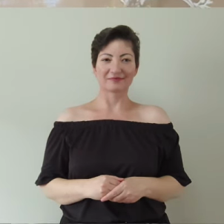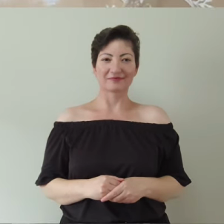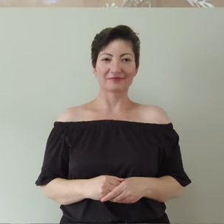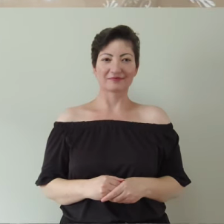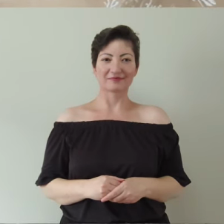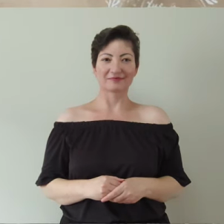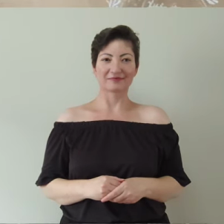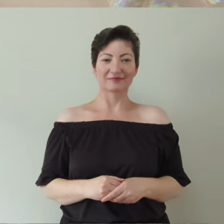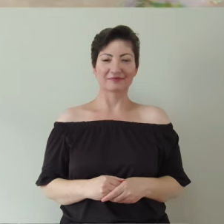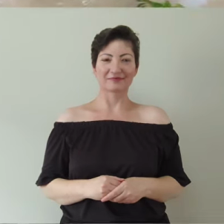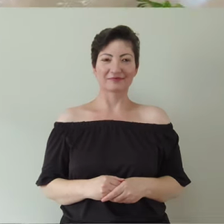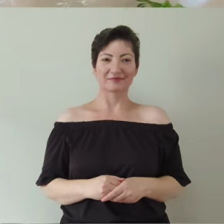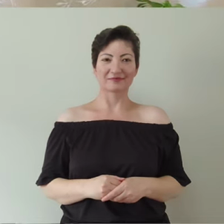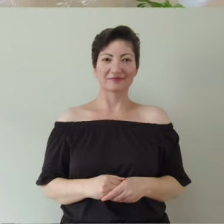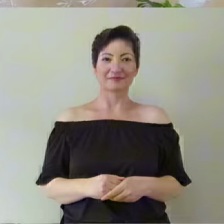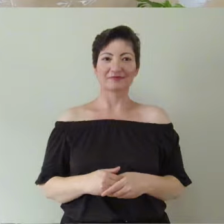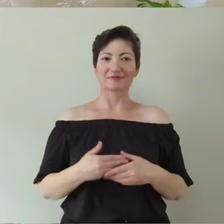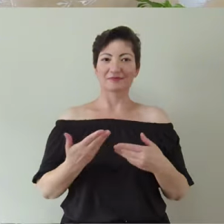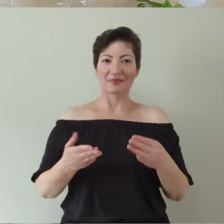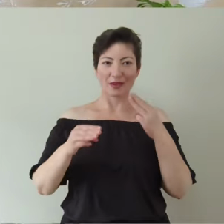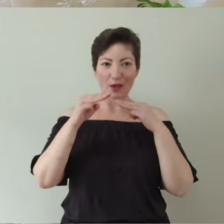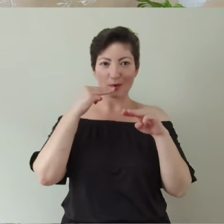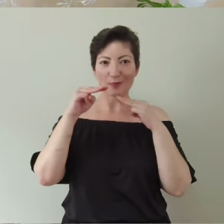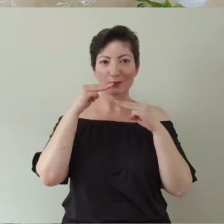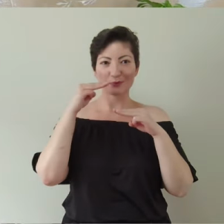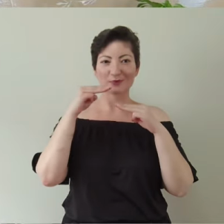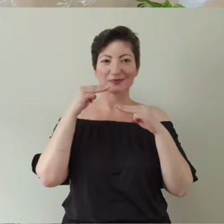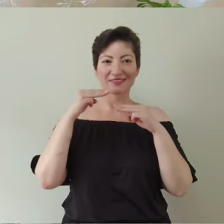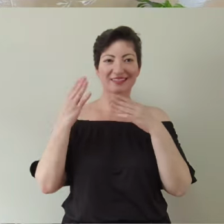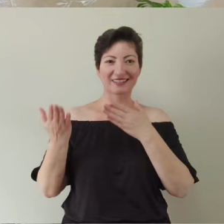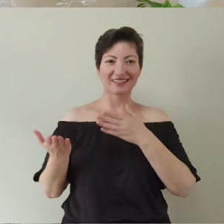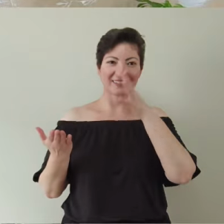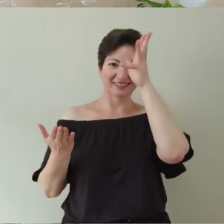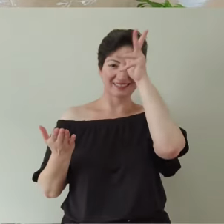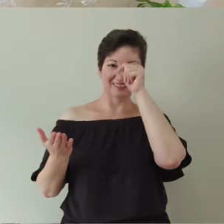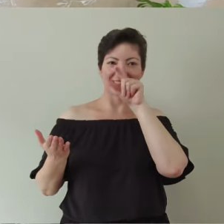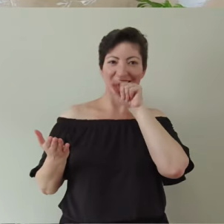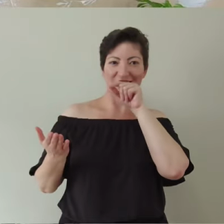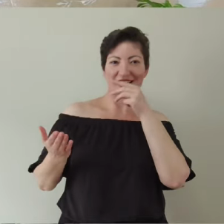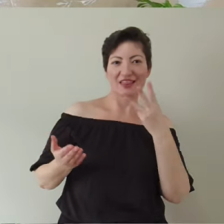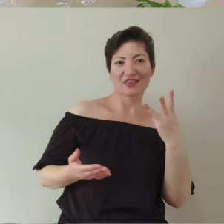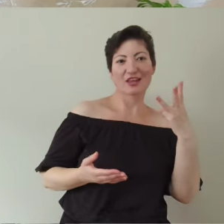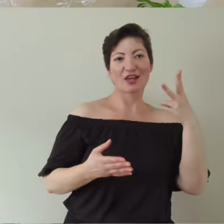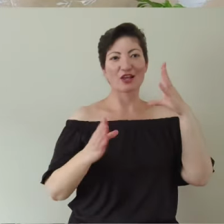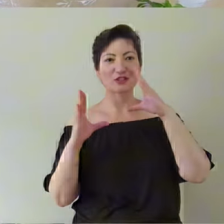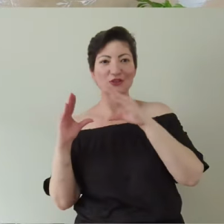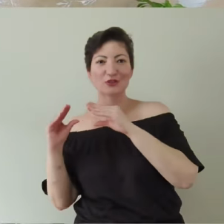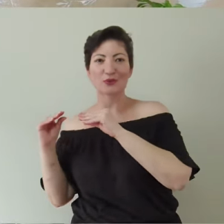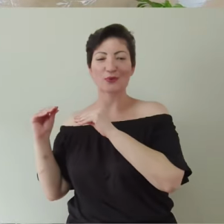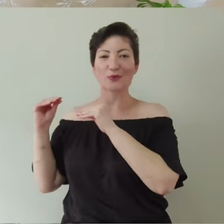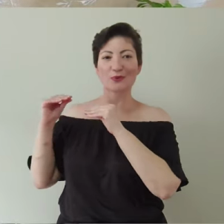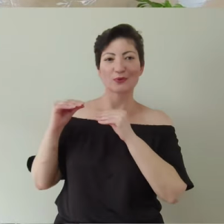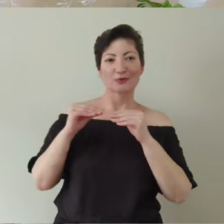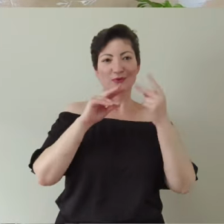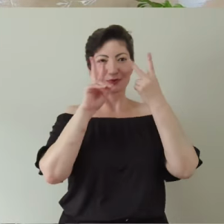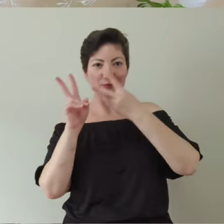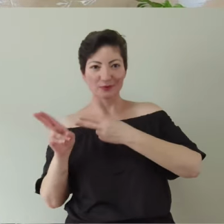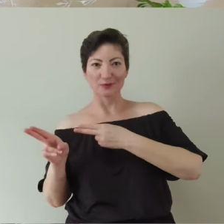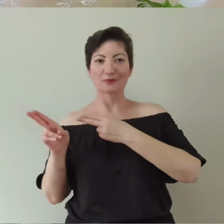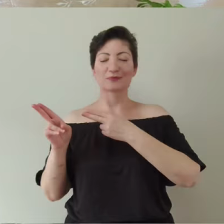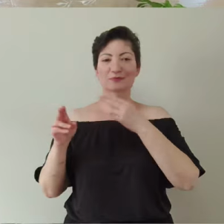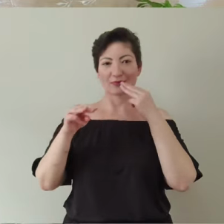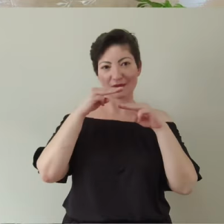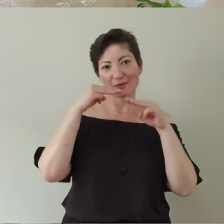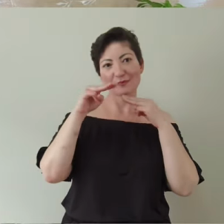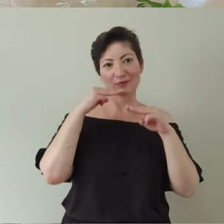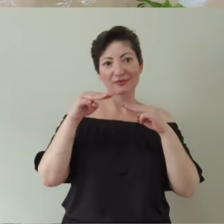jardim. Uma das músicas que a gente cantava é Faz 3 noites que eu não durmo, que é a música do Ai